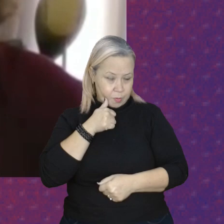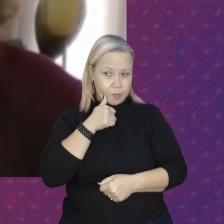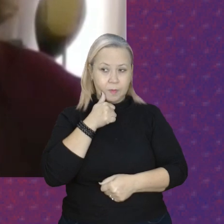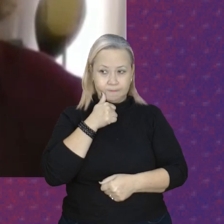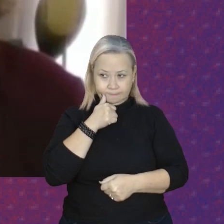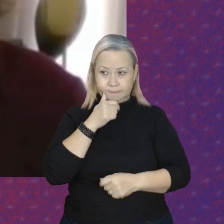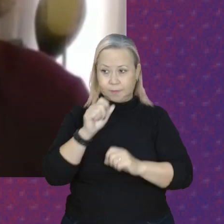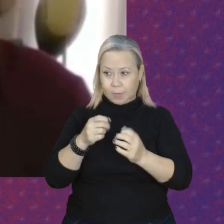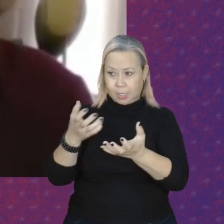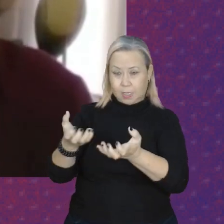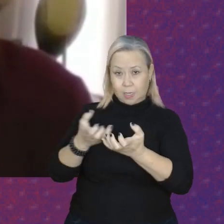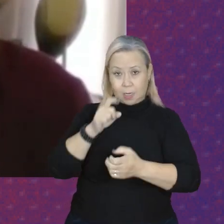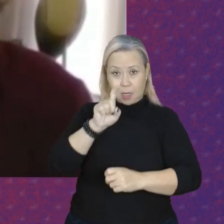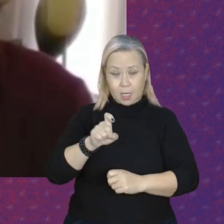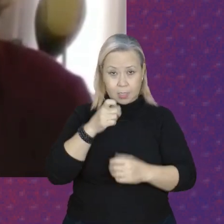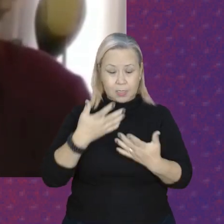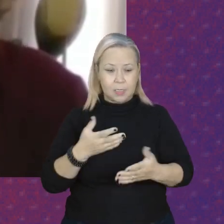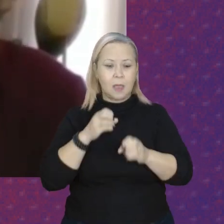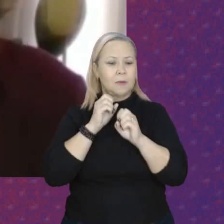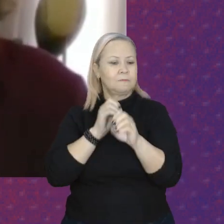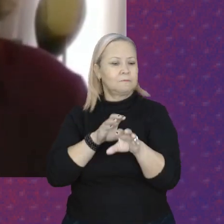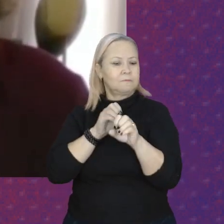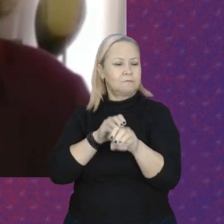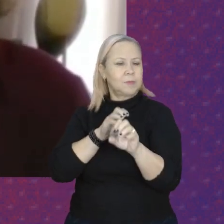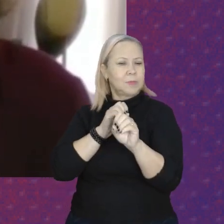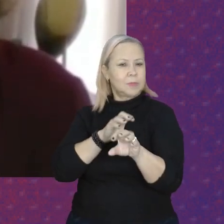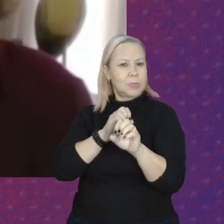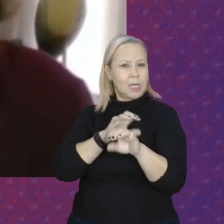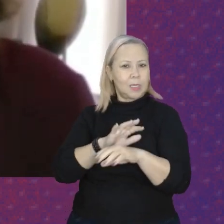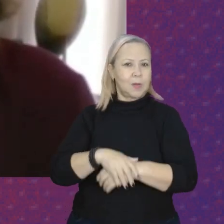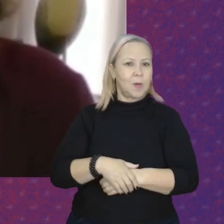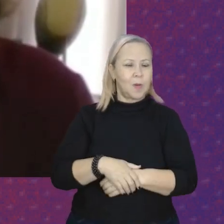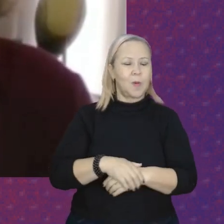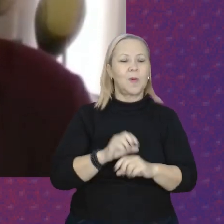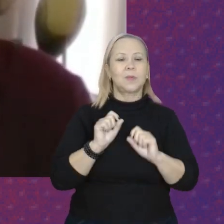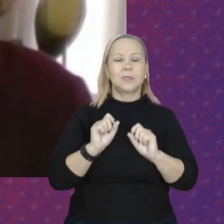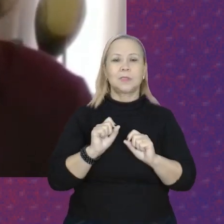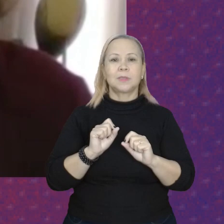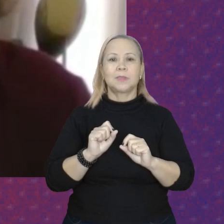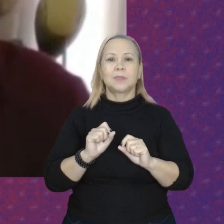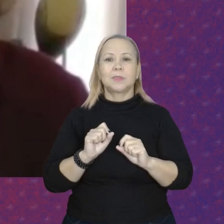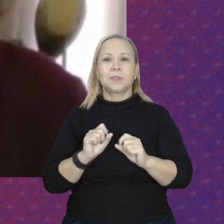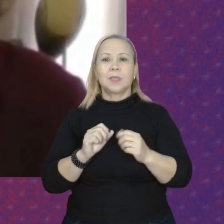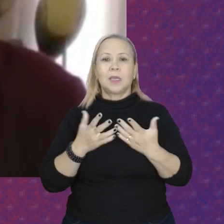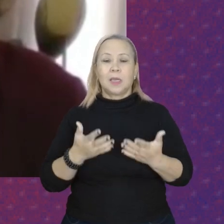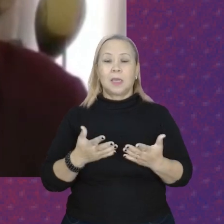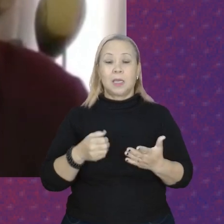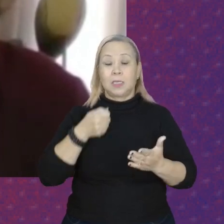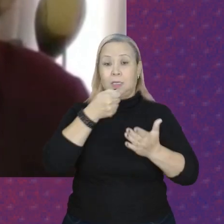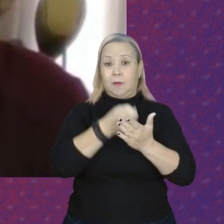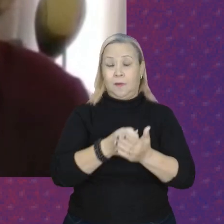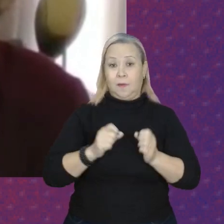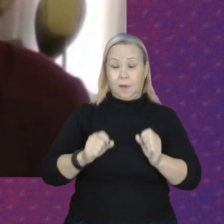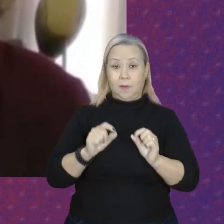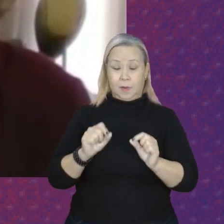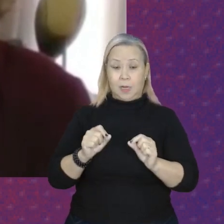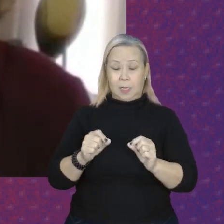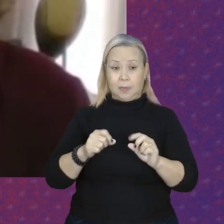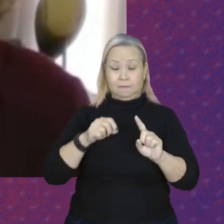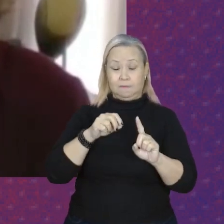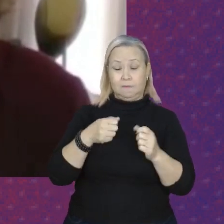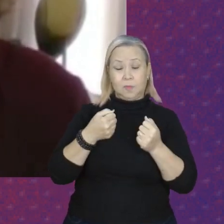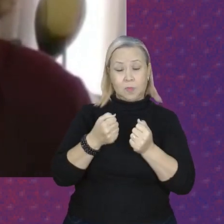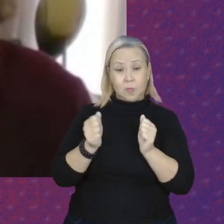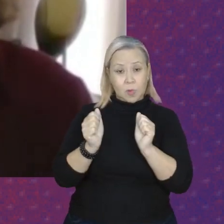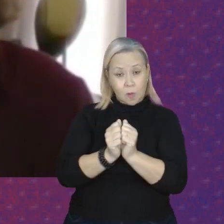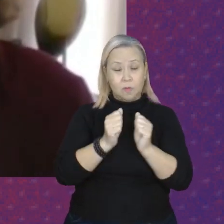que quer ser uma educadora, quanto a maioria de nós se afirma dessa natureza, com essa